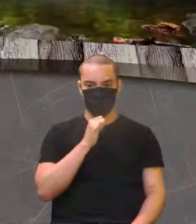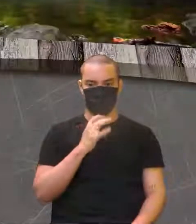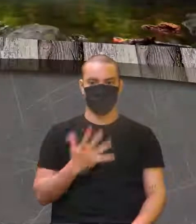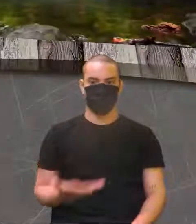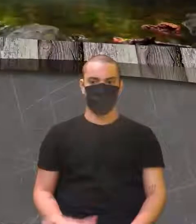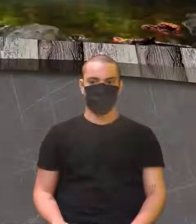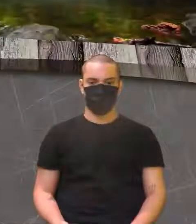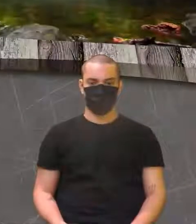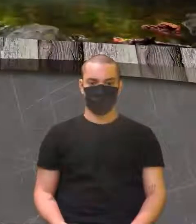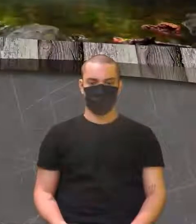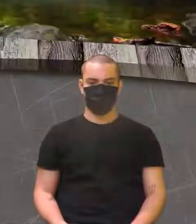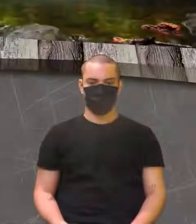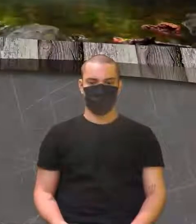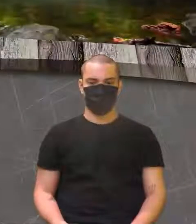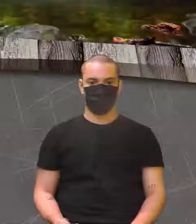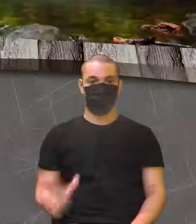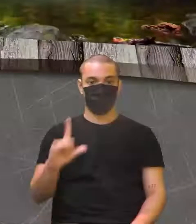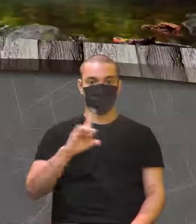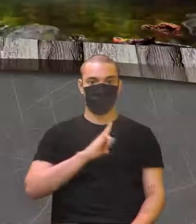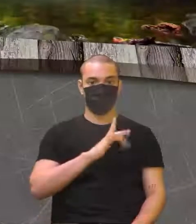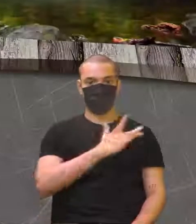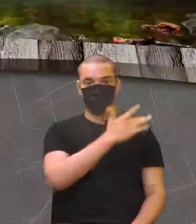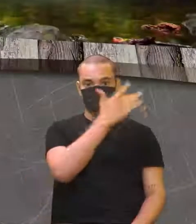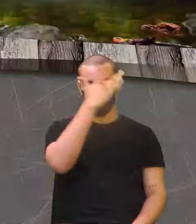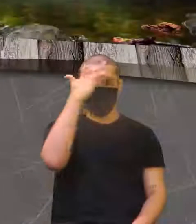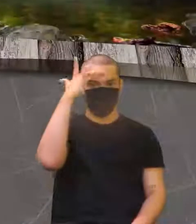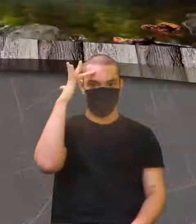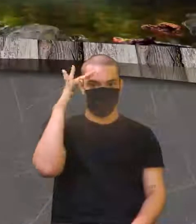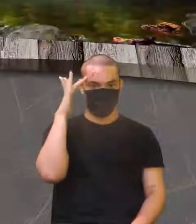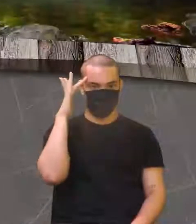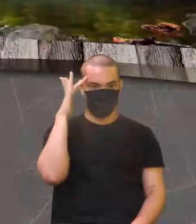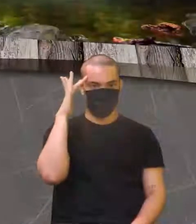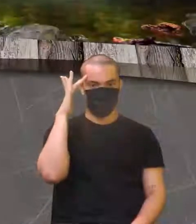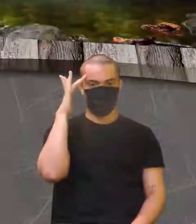prática. Tem gente que joga, né?